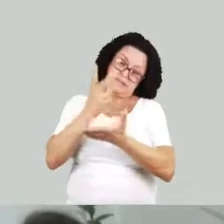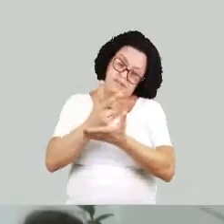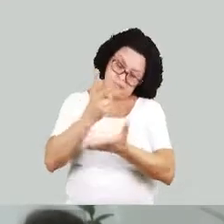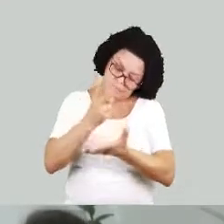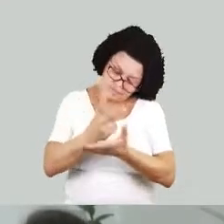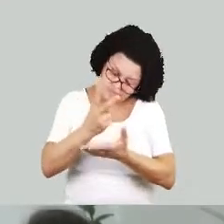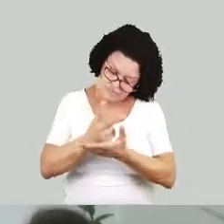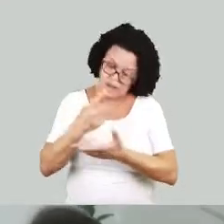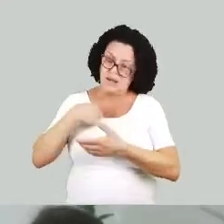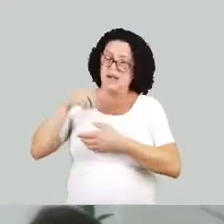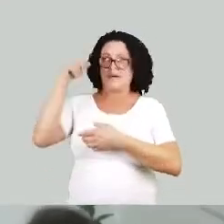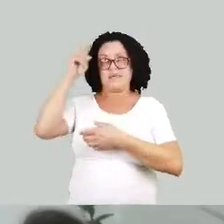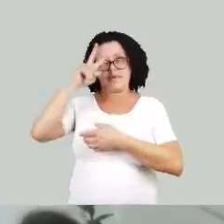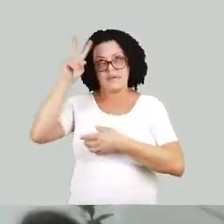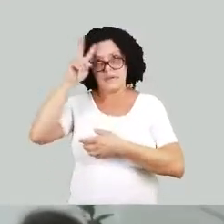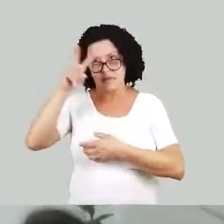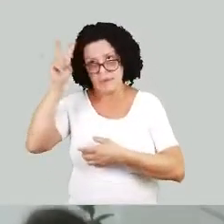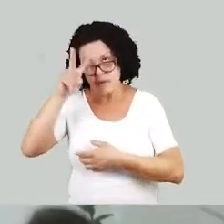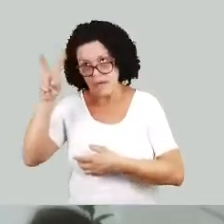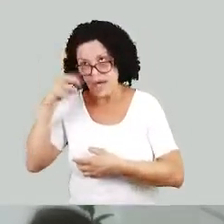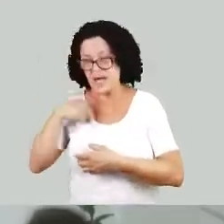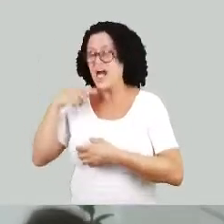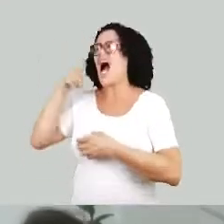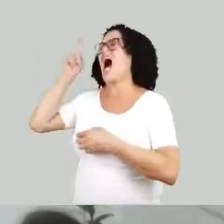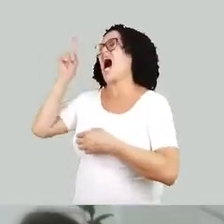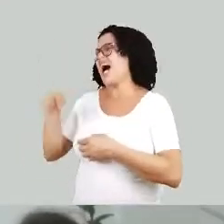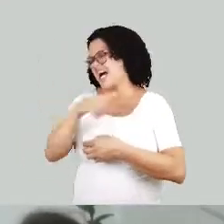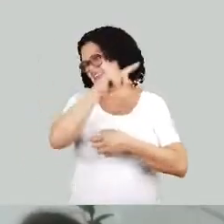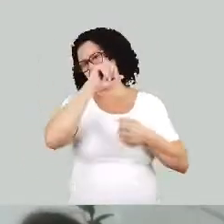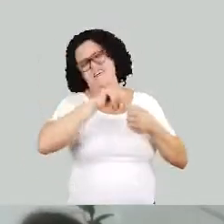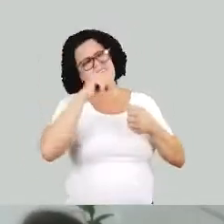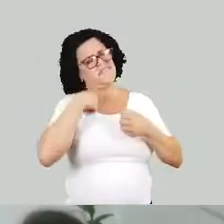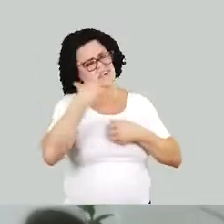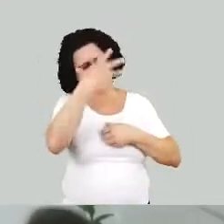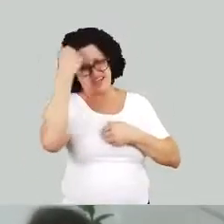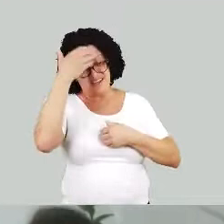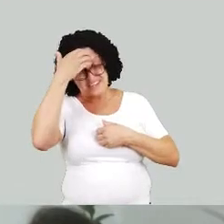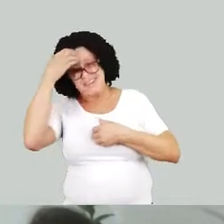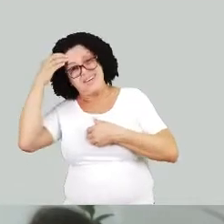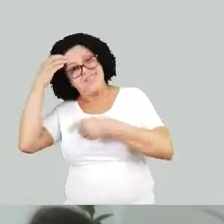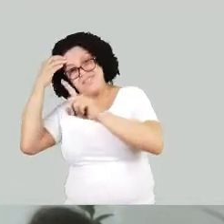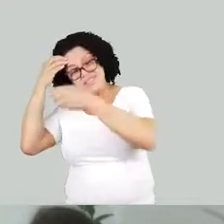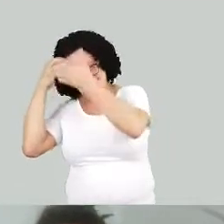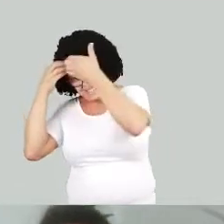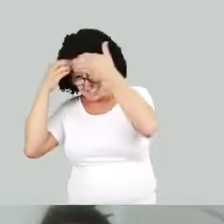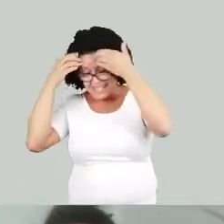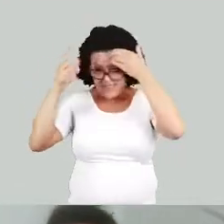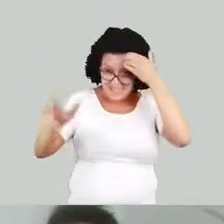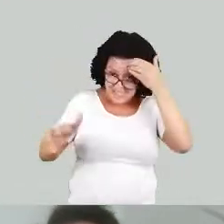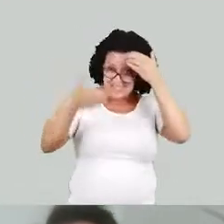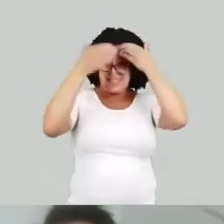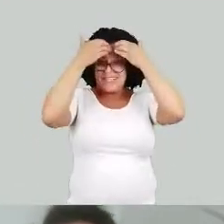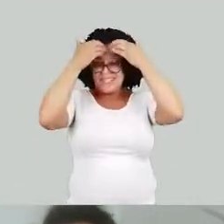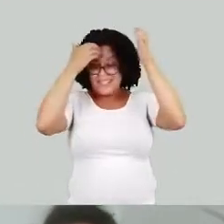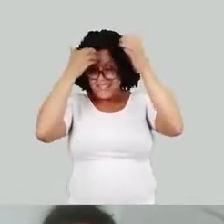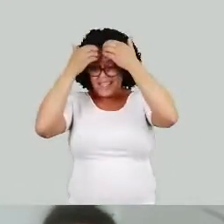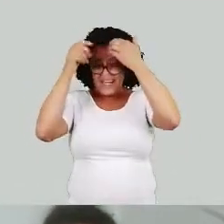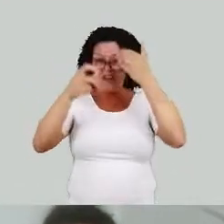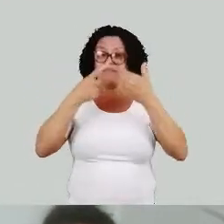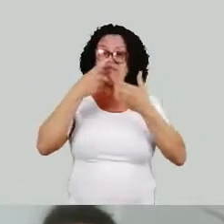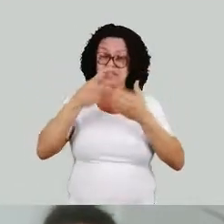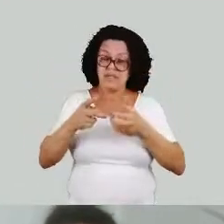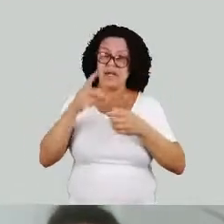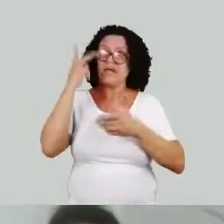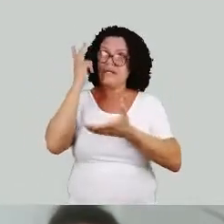frequência, revivendo. Todo mundo que me telefona, eu comento, mas fulano fez isso comigo. Então, cada vez que você fala sobre